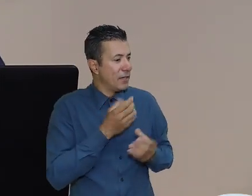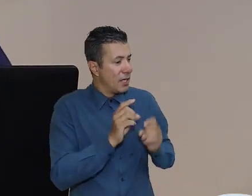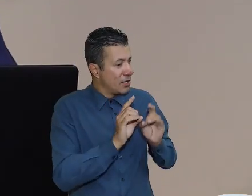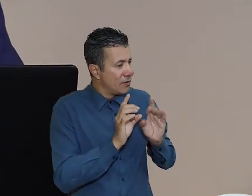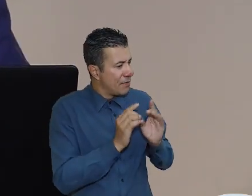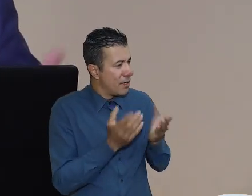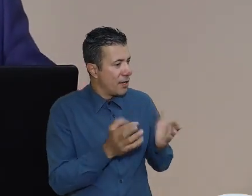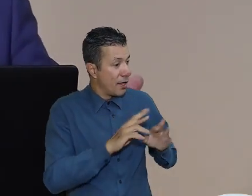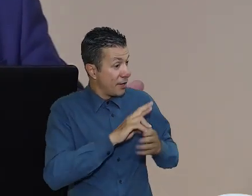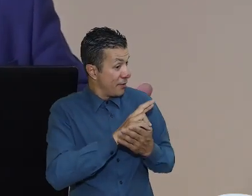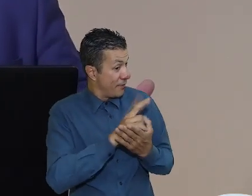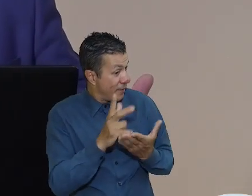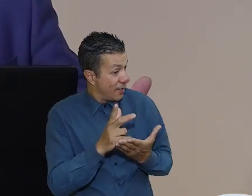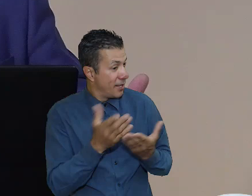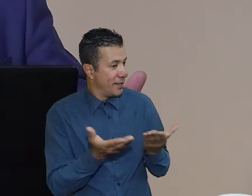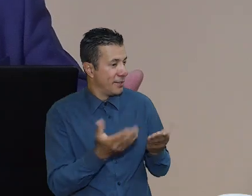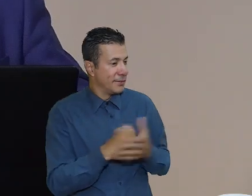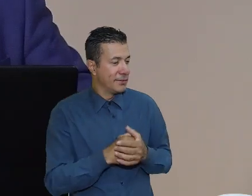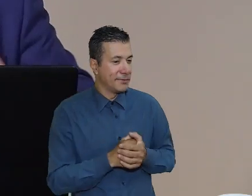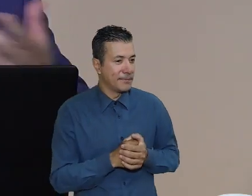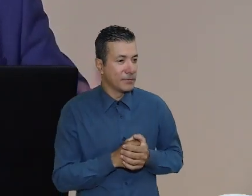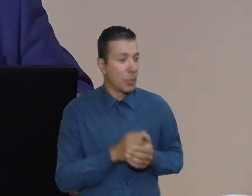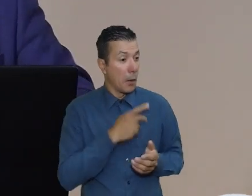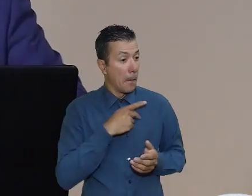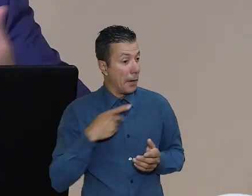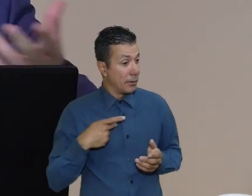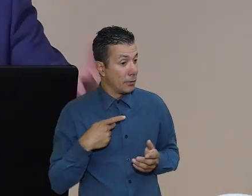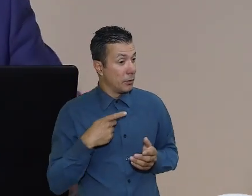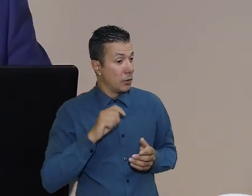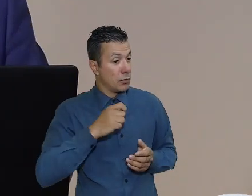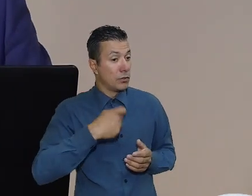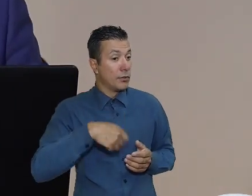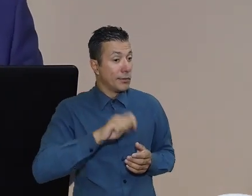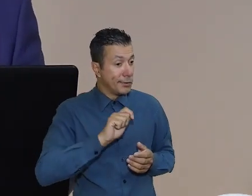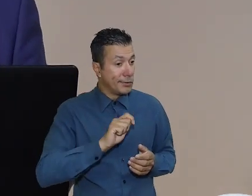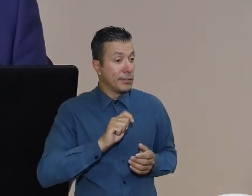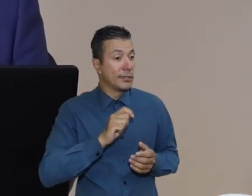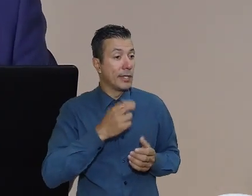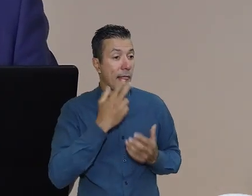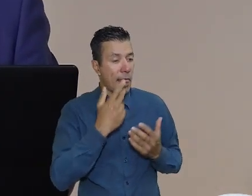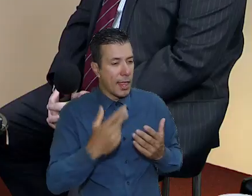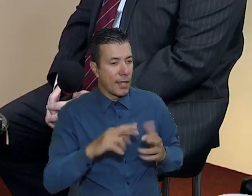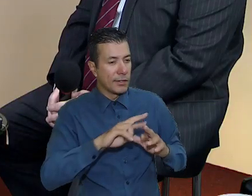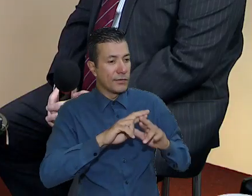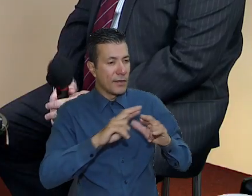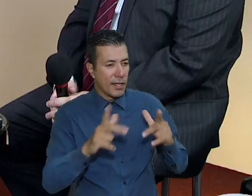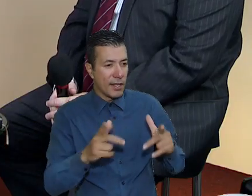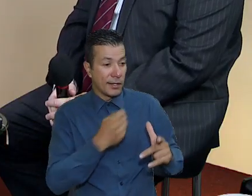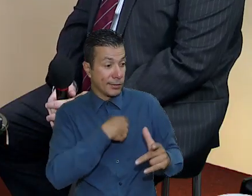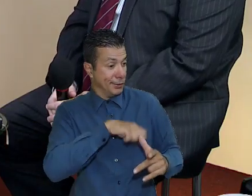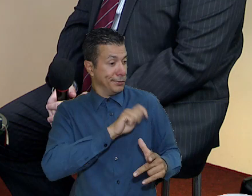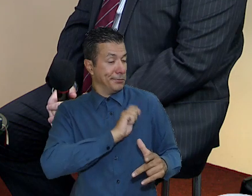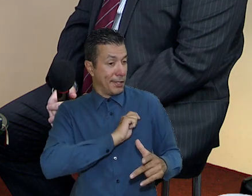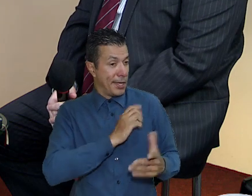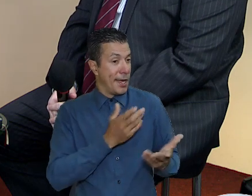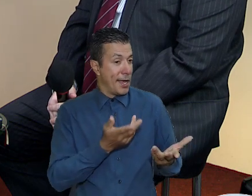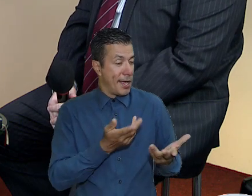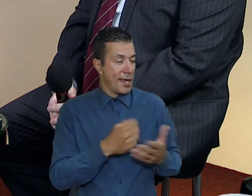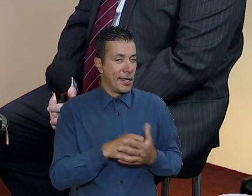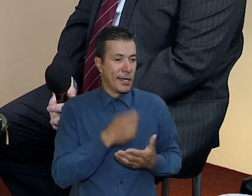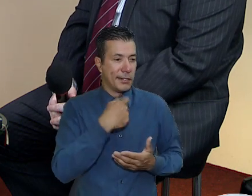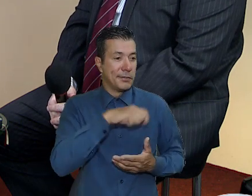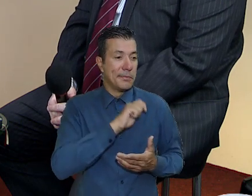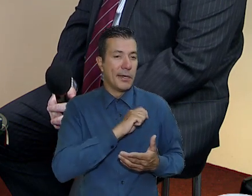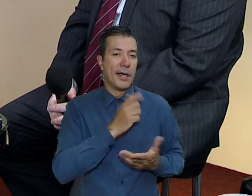pastor Alexandre, que nós temos um pastor que fala uma outra língua, uma língua diferente aí para nós aí. Então, assim, ó, eu quero que